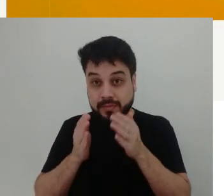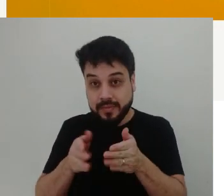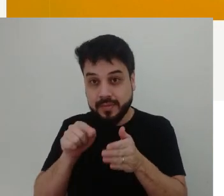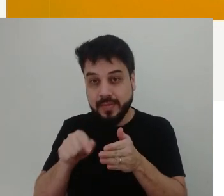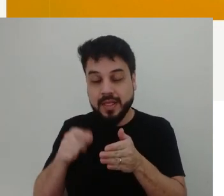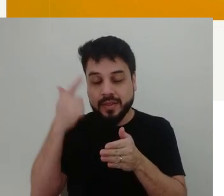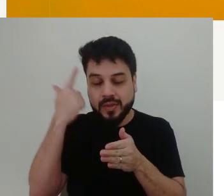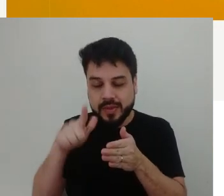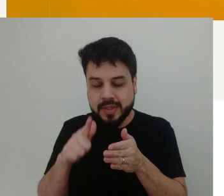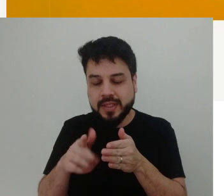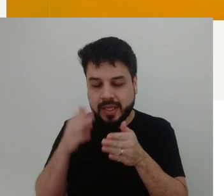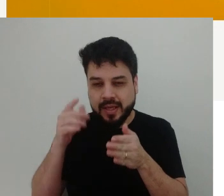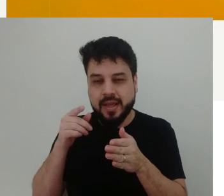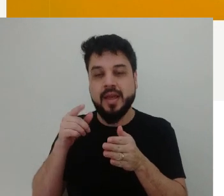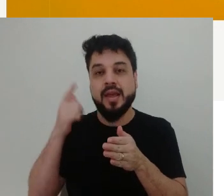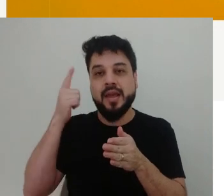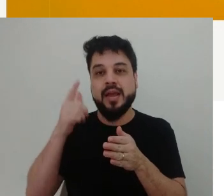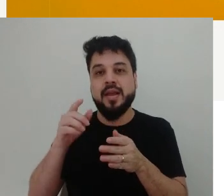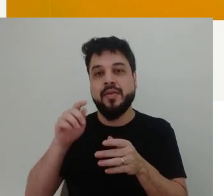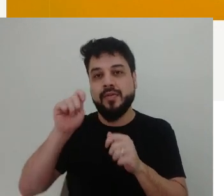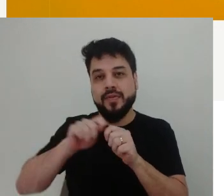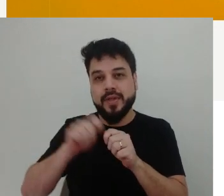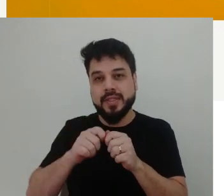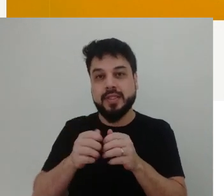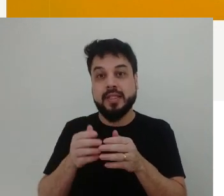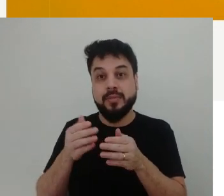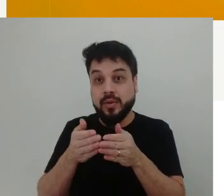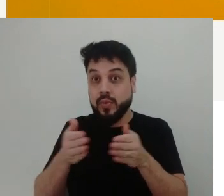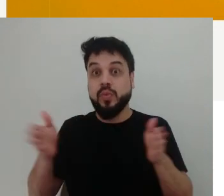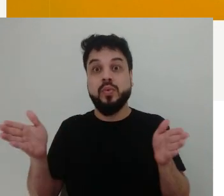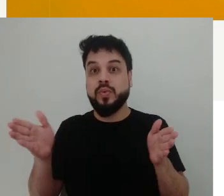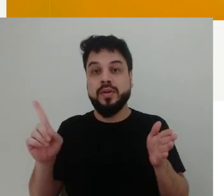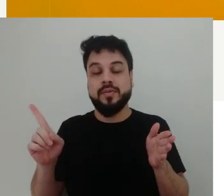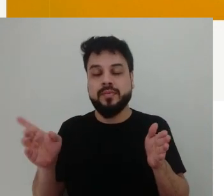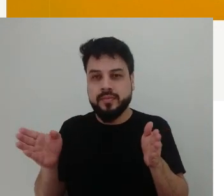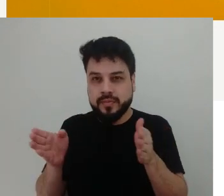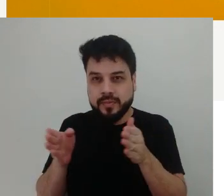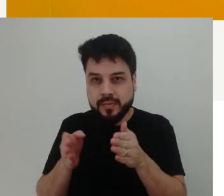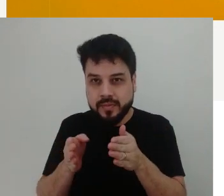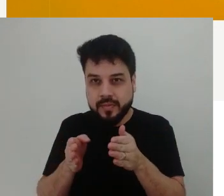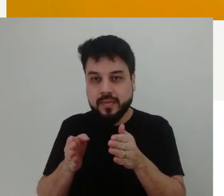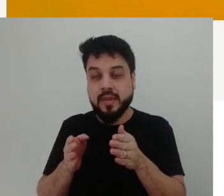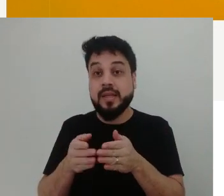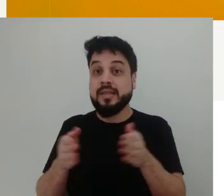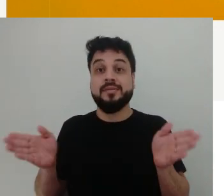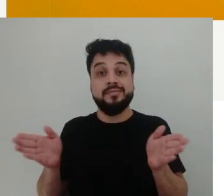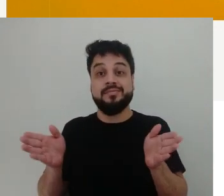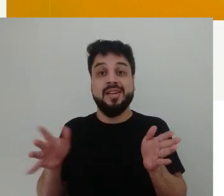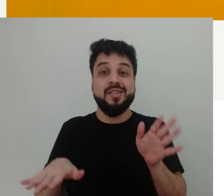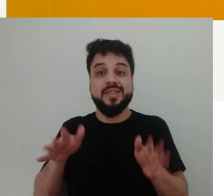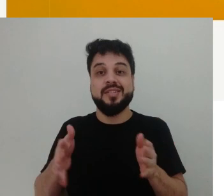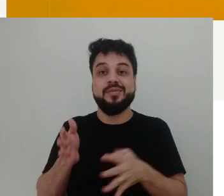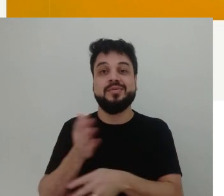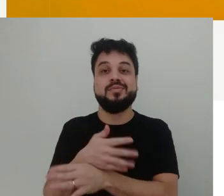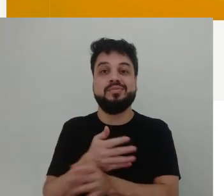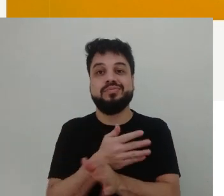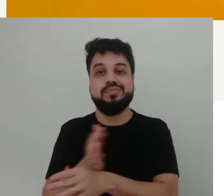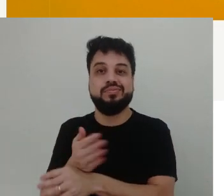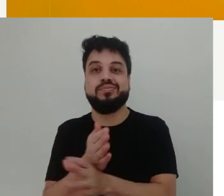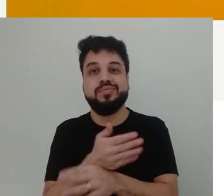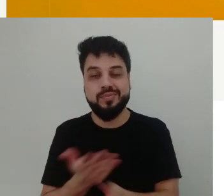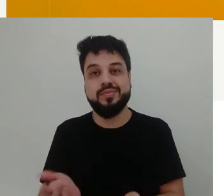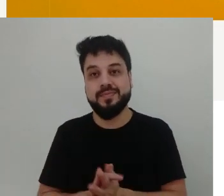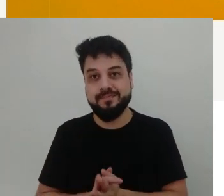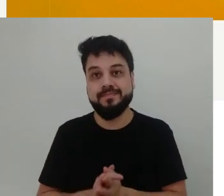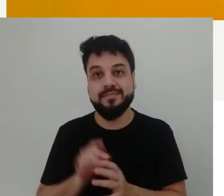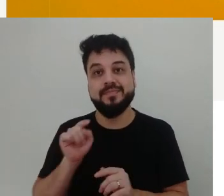lá. O estudante entrava na Faculdade de Filosofia de São Paulo, claro, matriculado em Ciências Sociais, ou em Filosofia, ou em